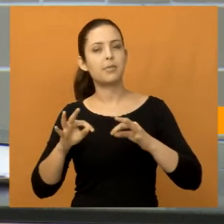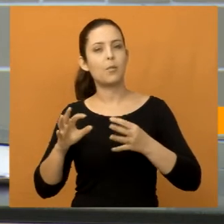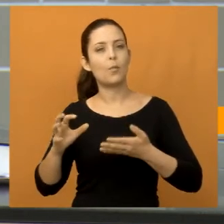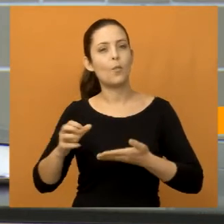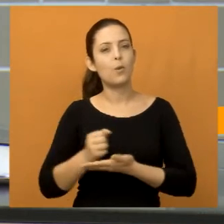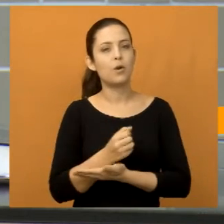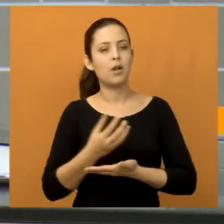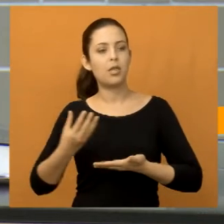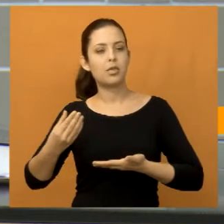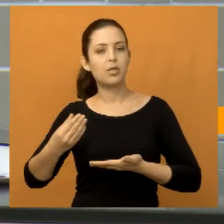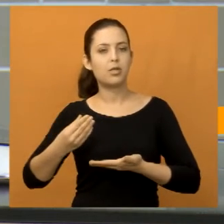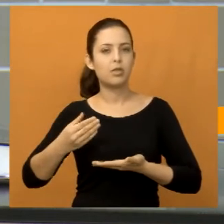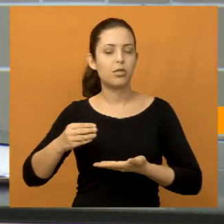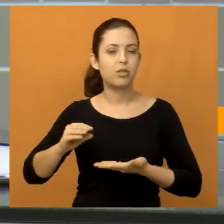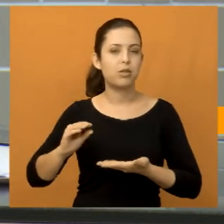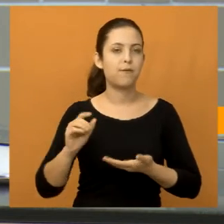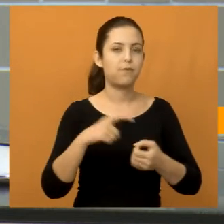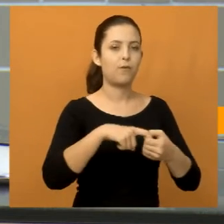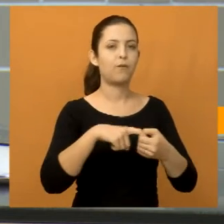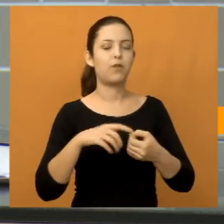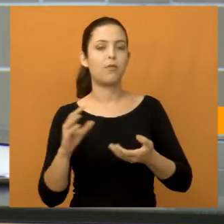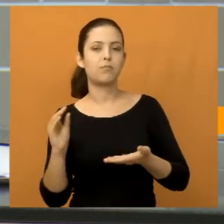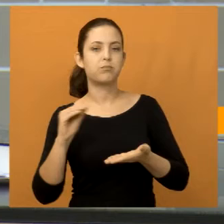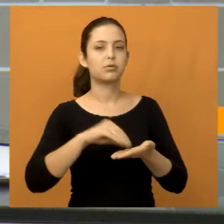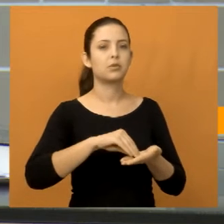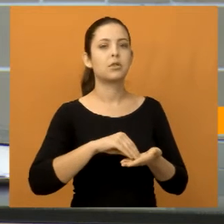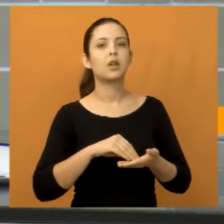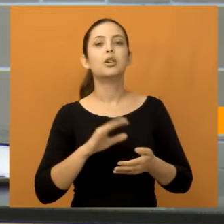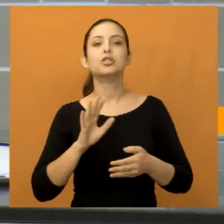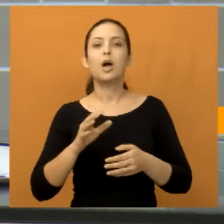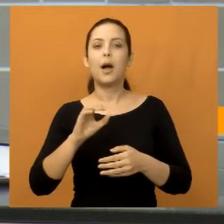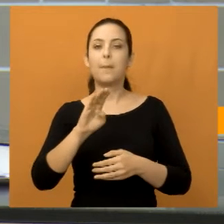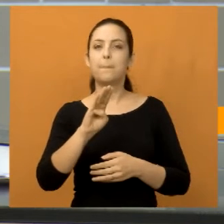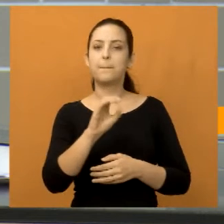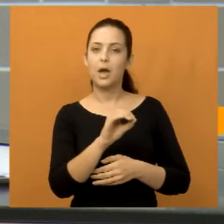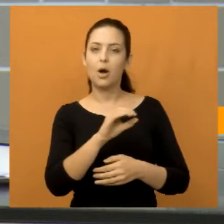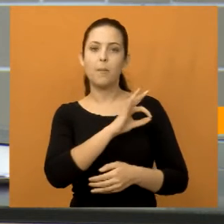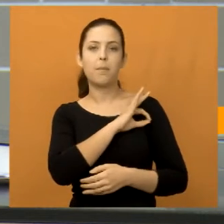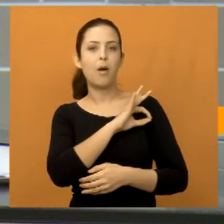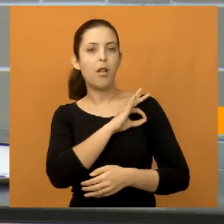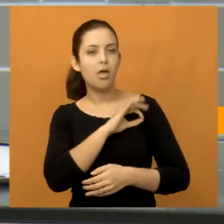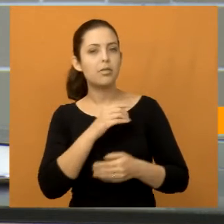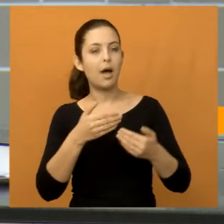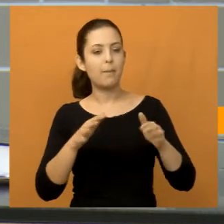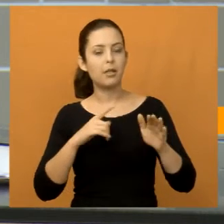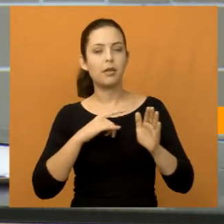o que foi devidamente registrado em boletim de ocorrência policial.